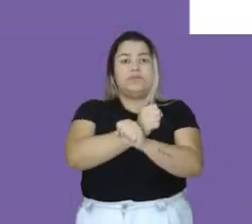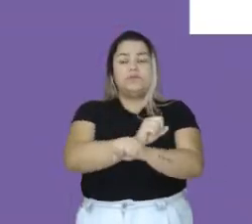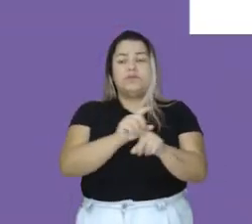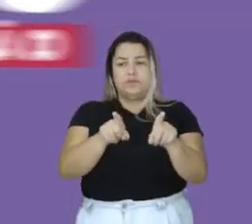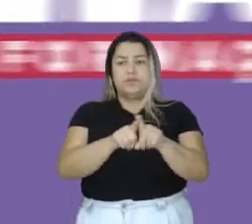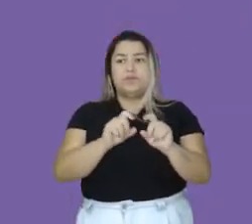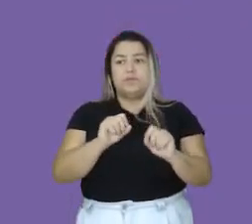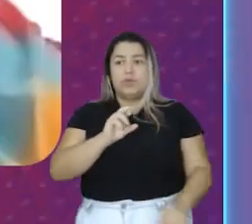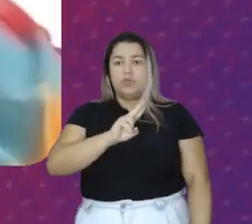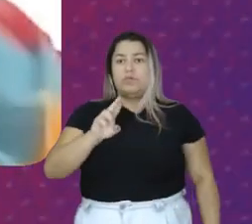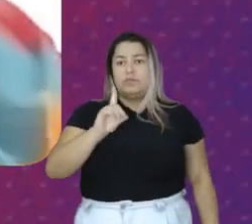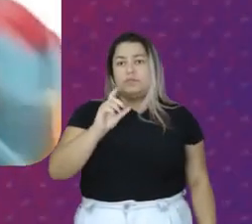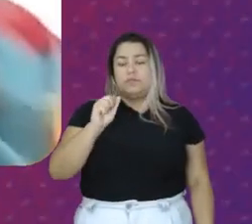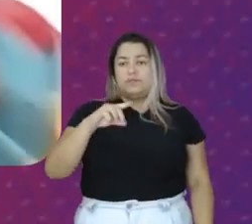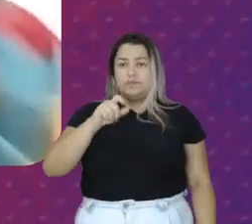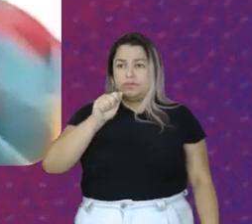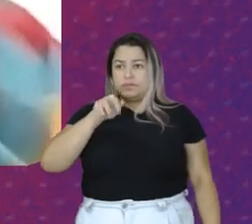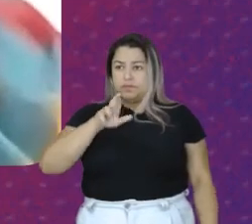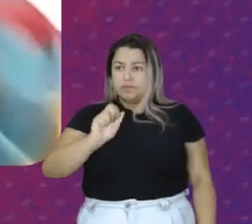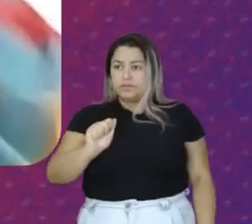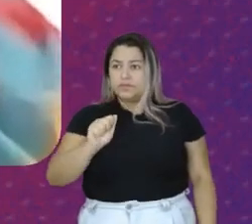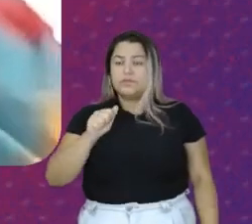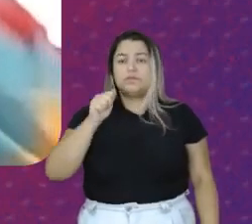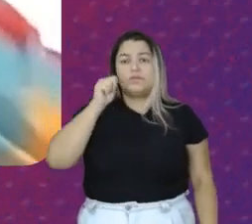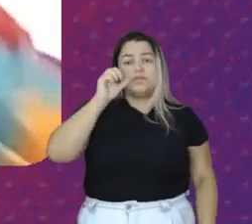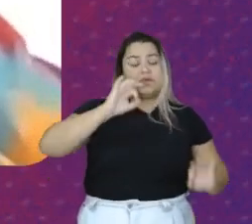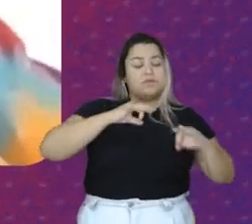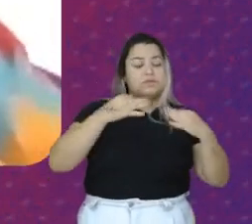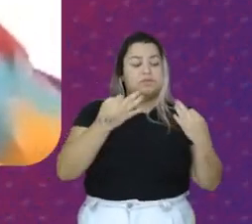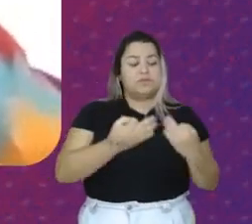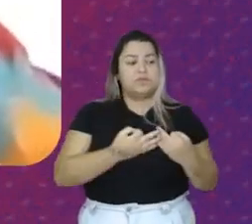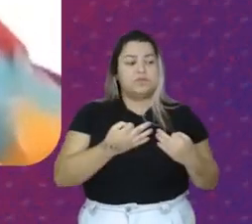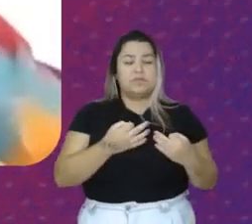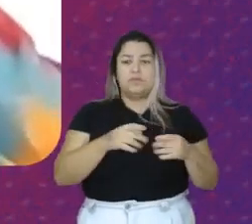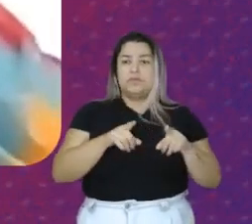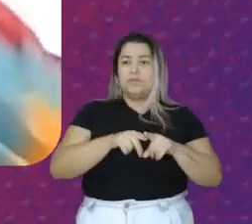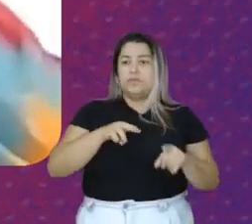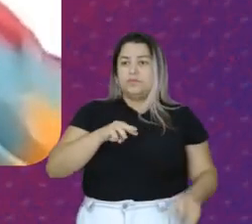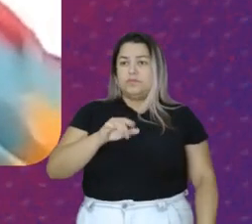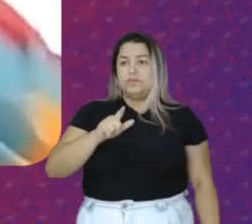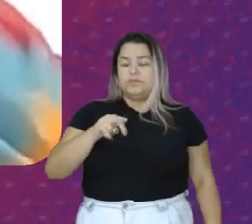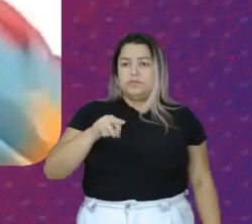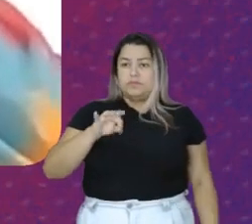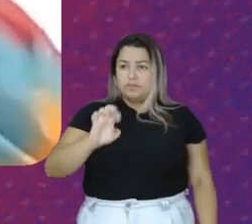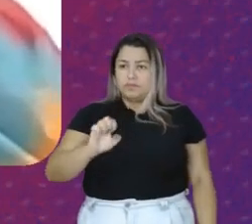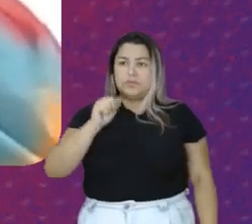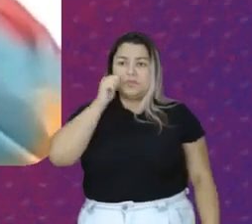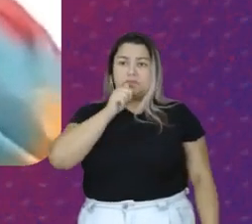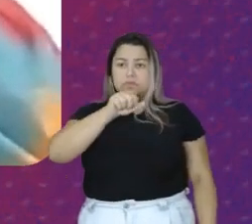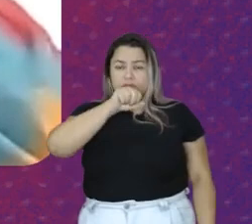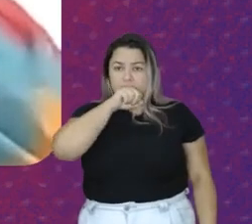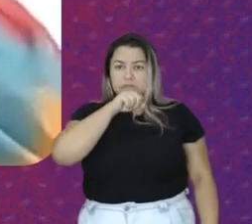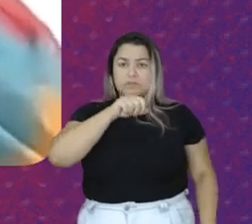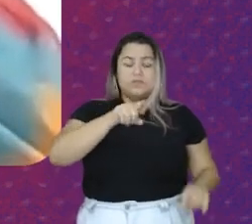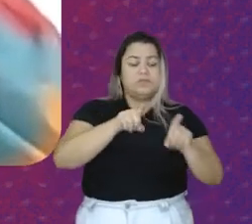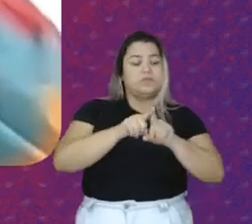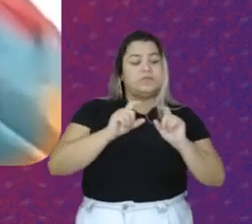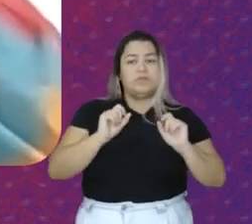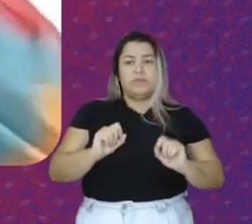chamo Dandara Tonantizin, eu vim de uma família militante. A minha mãe foi a primeira secretária do PT de Tiutaba, meu pai é